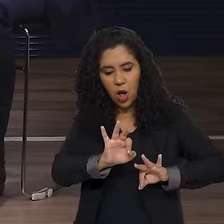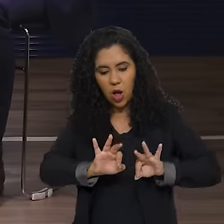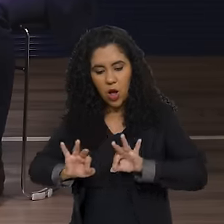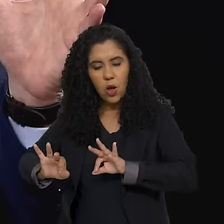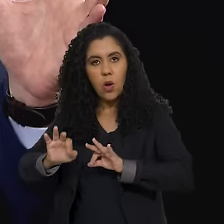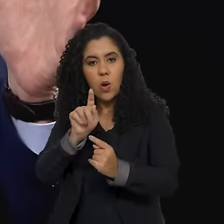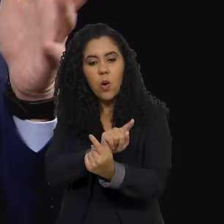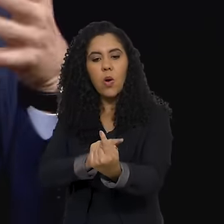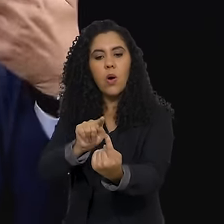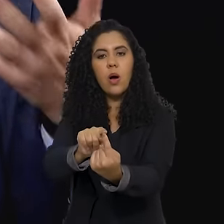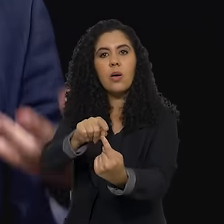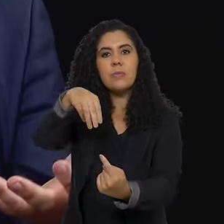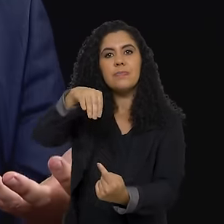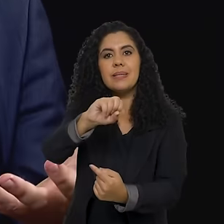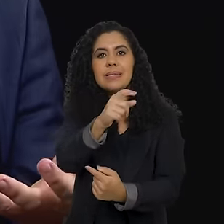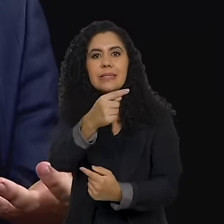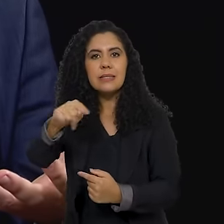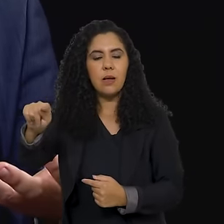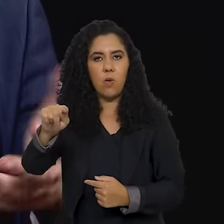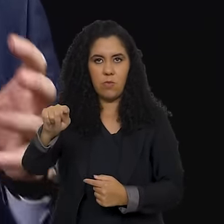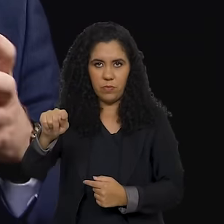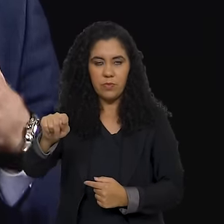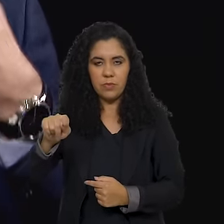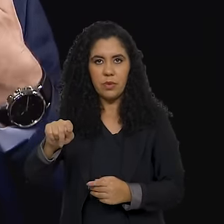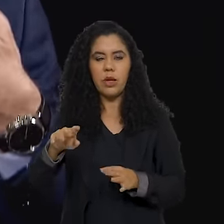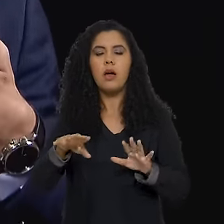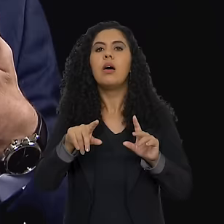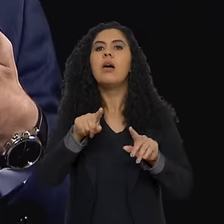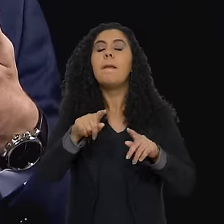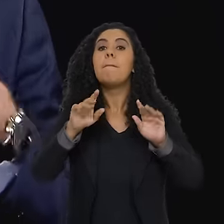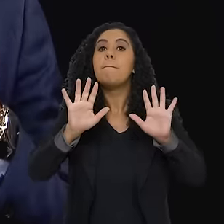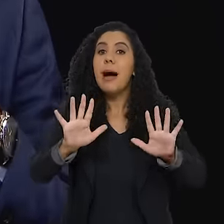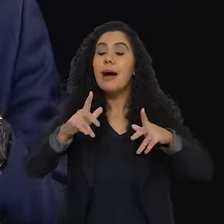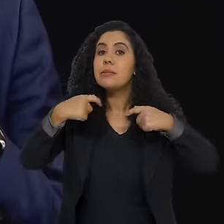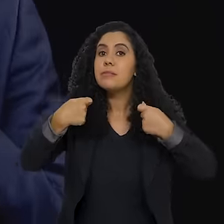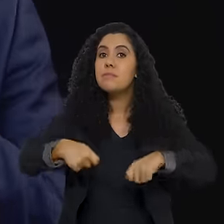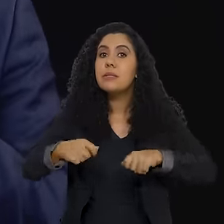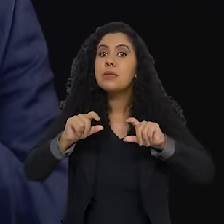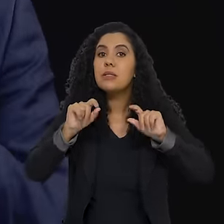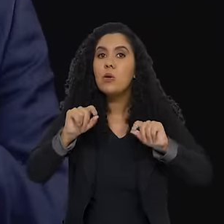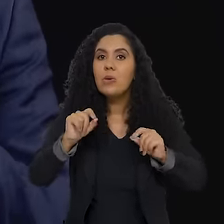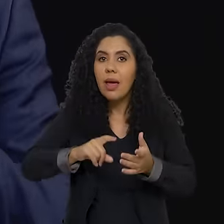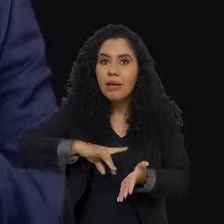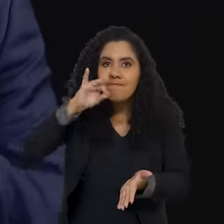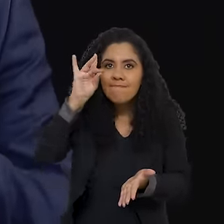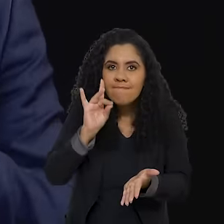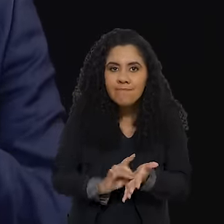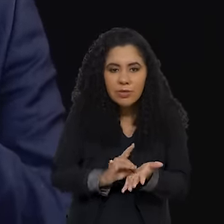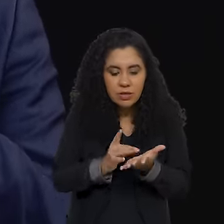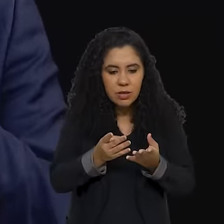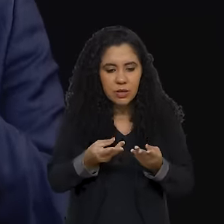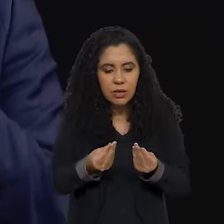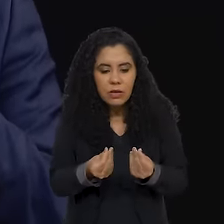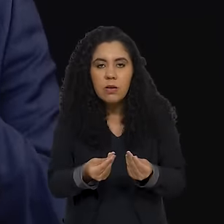centrais a serem perseguidas pelo Brasil. Mas essas missões elas precisam ganhar materialidade. Por isso foram